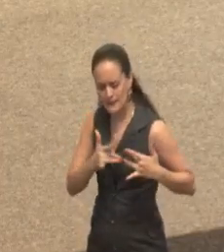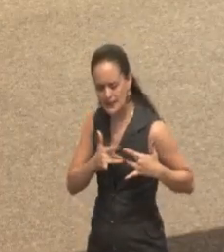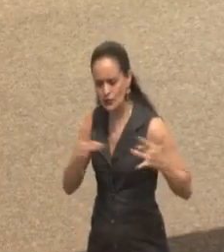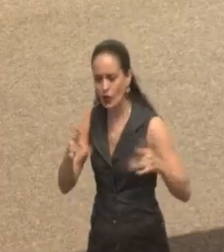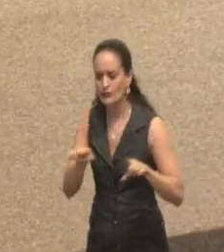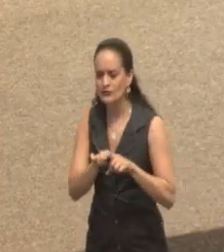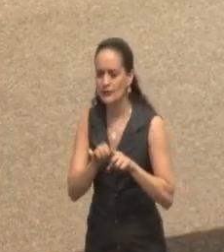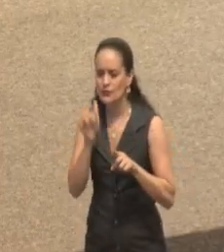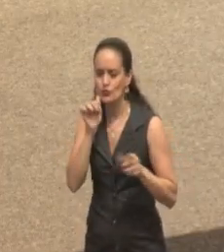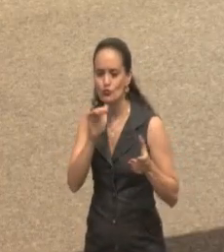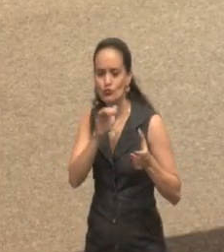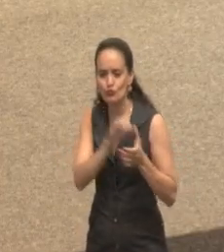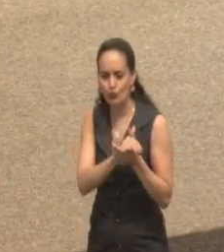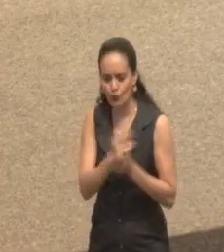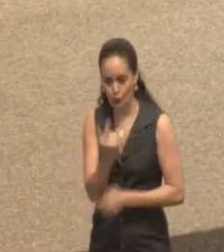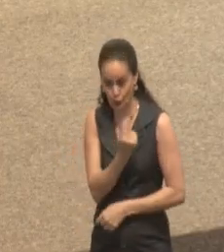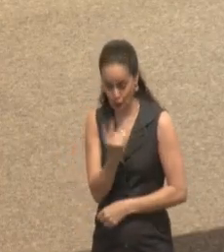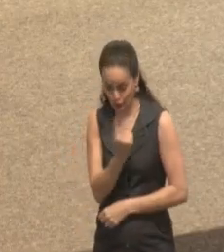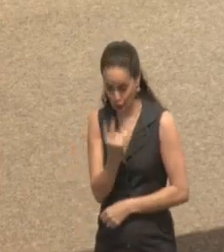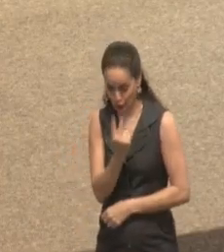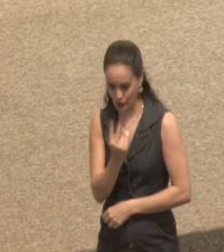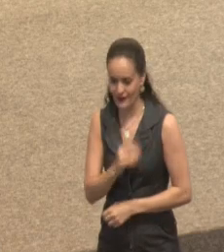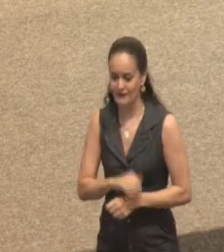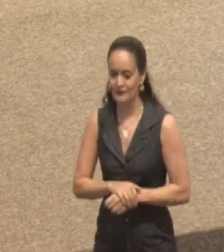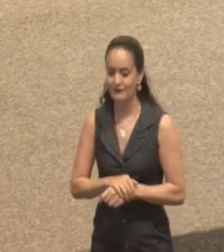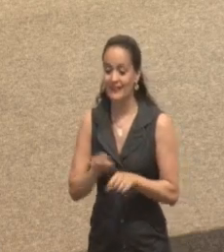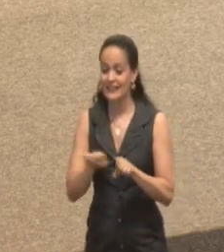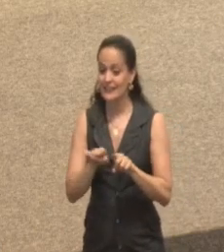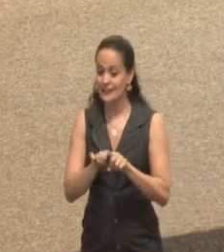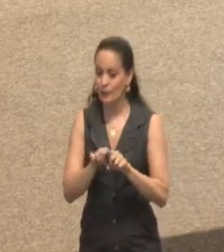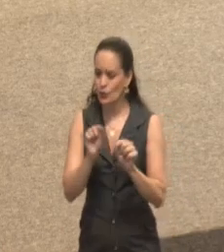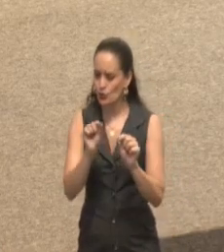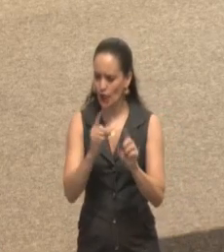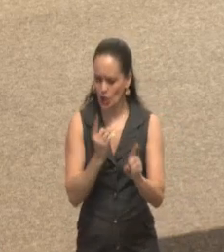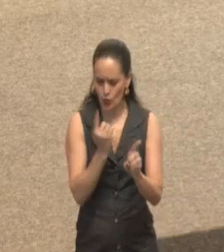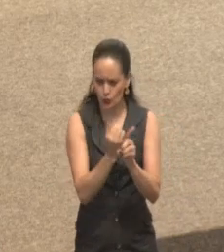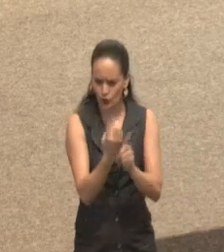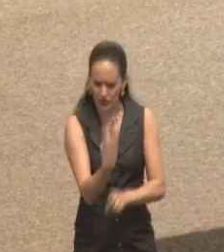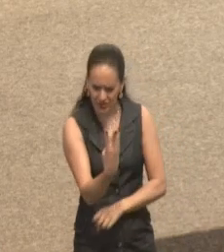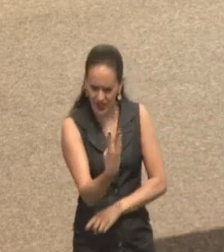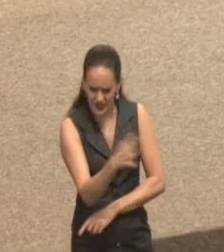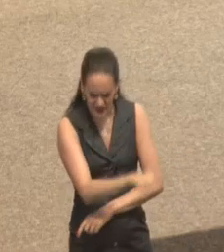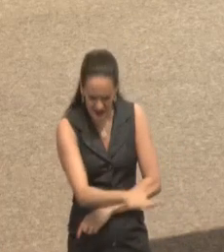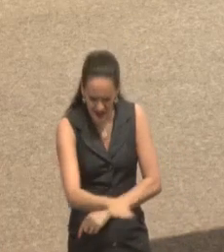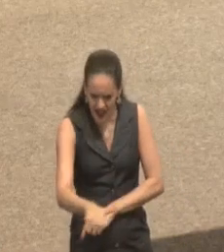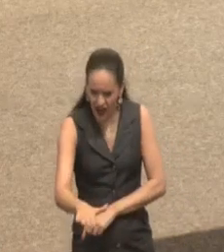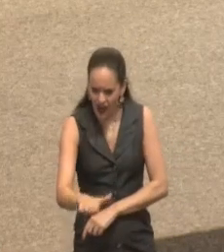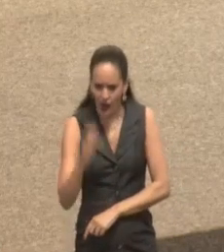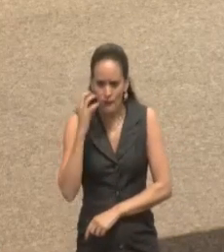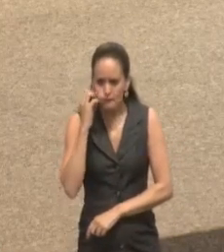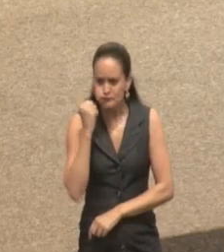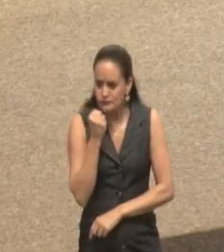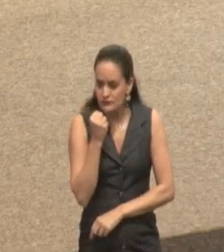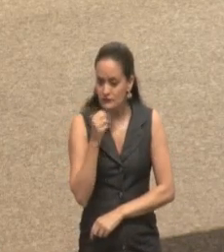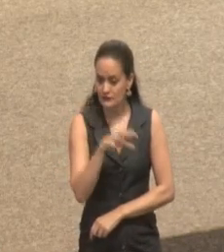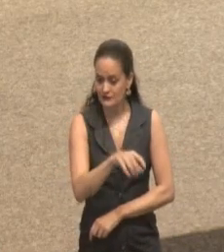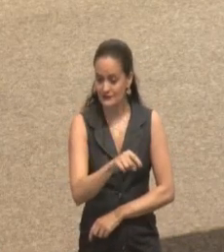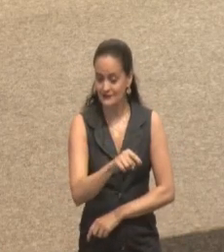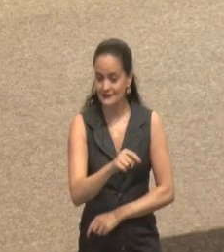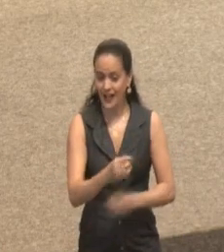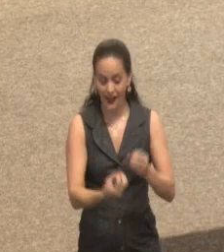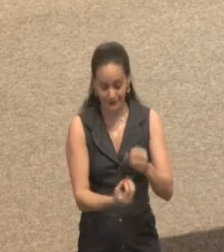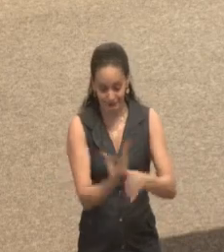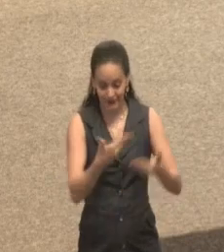casal missionário Francisco Colares e Beatriz, que após encontrar 3 crianças órfãs em um rancho de palha, abriram o